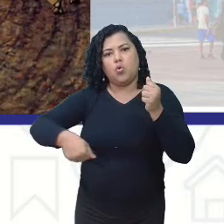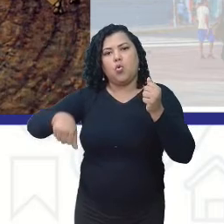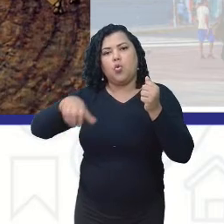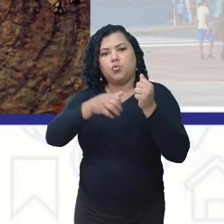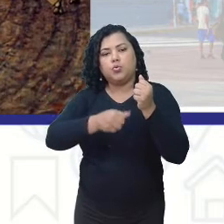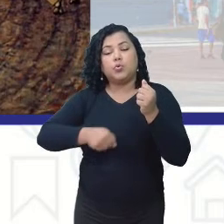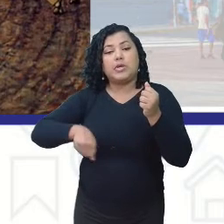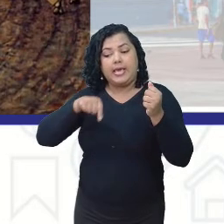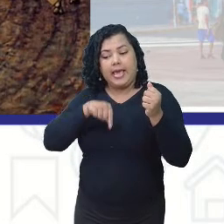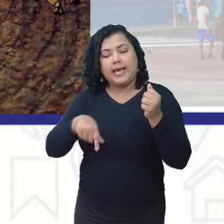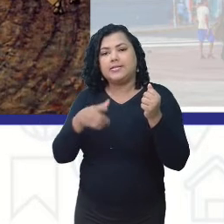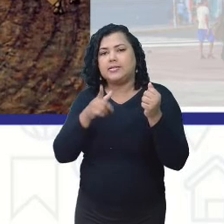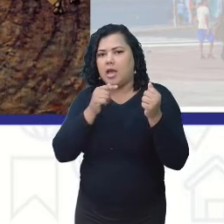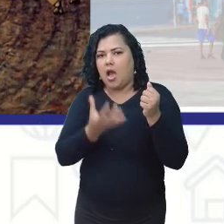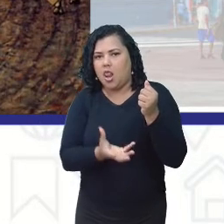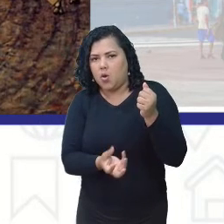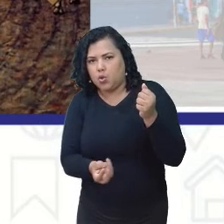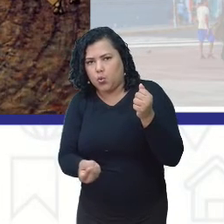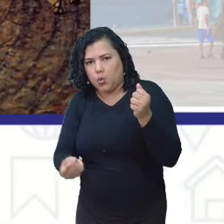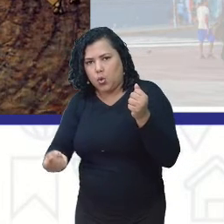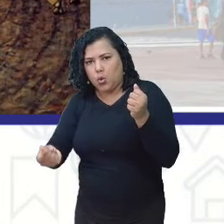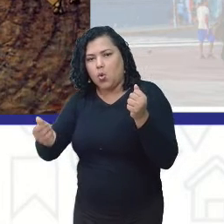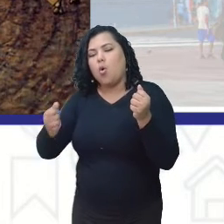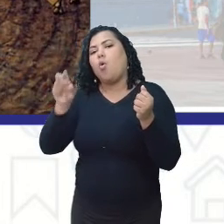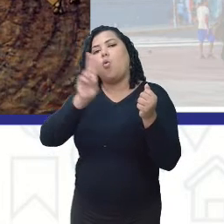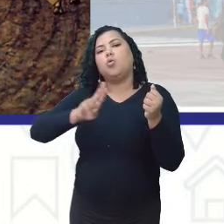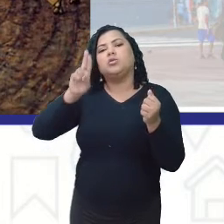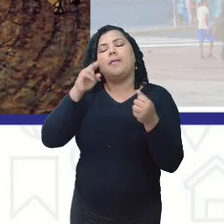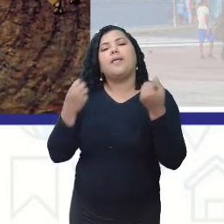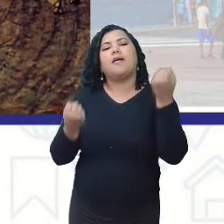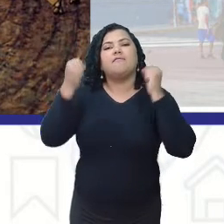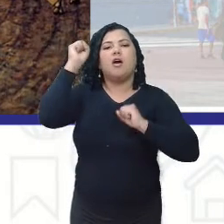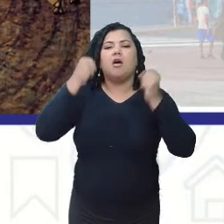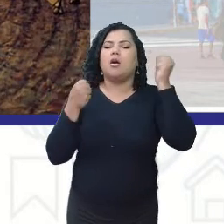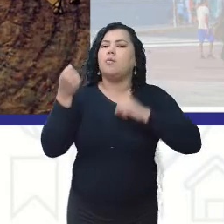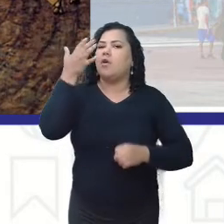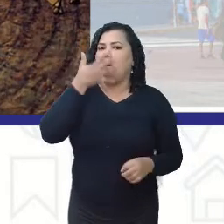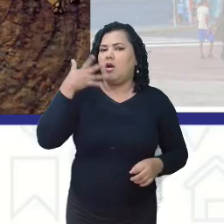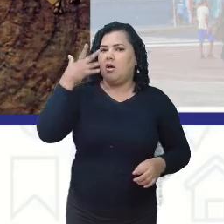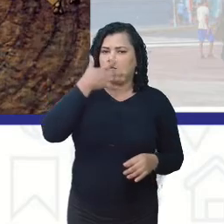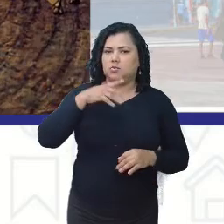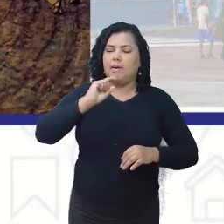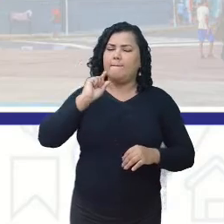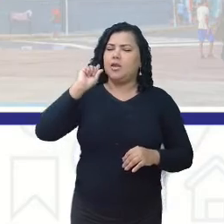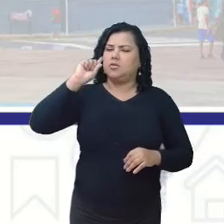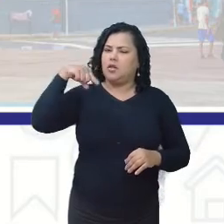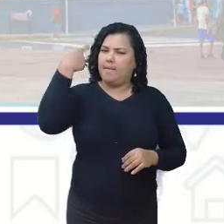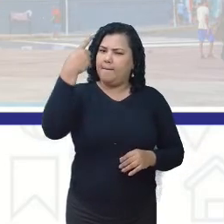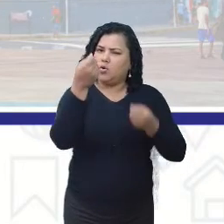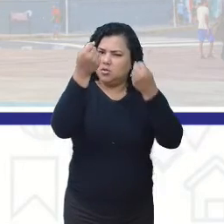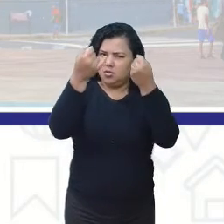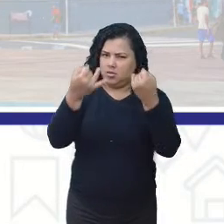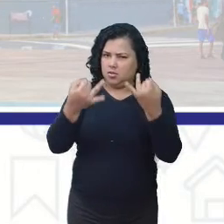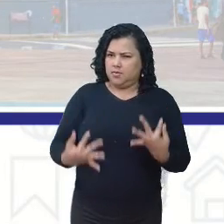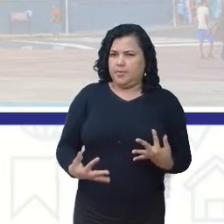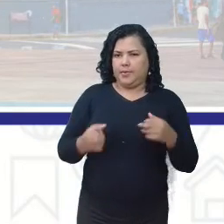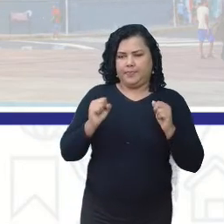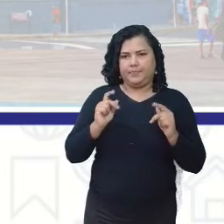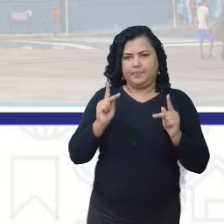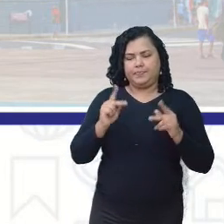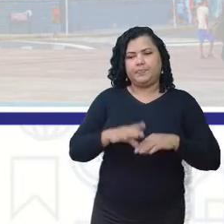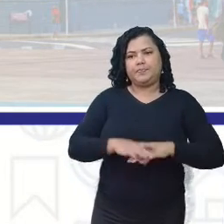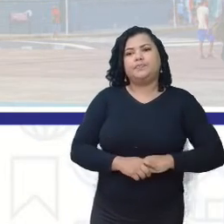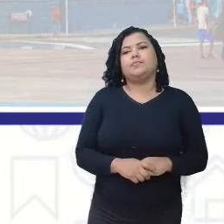seria utilizado na fabricação do açúcar, mas a gente explica isso depois. Então, explicada aqui